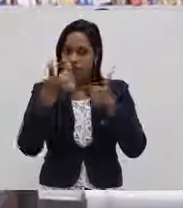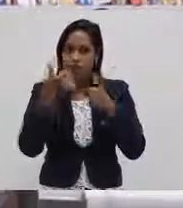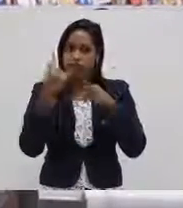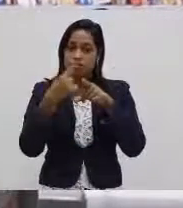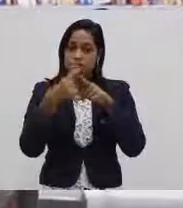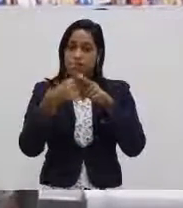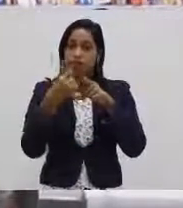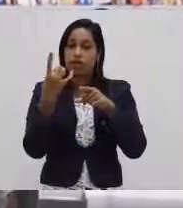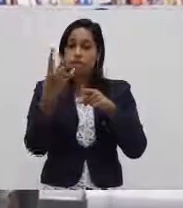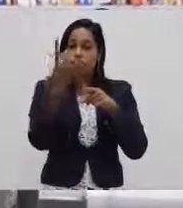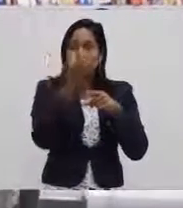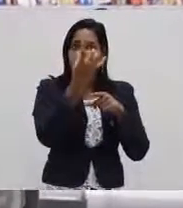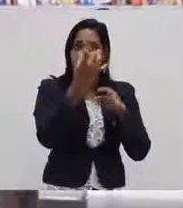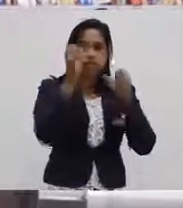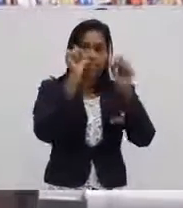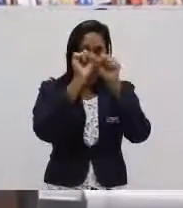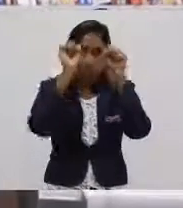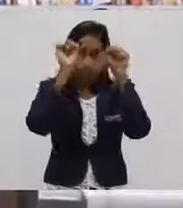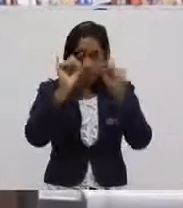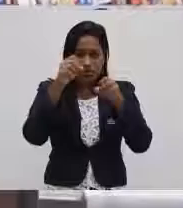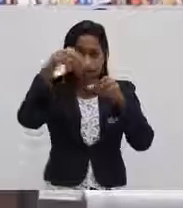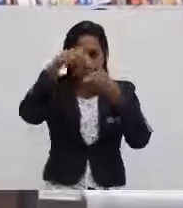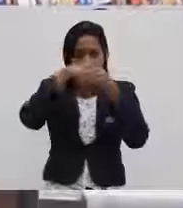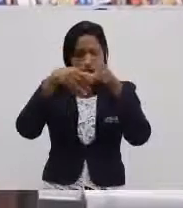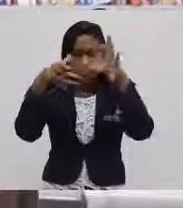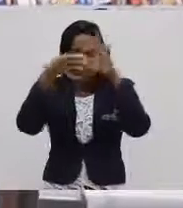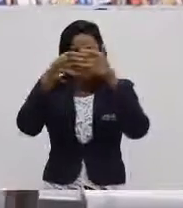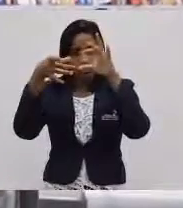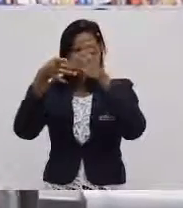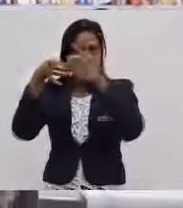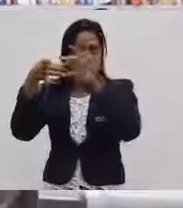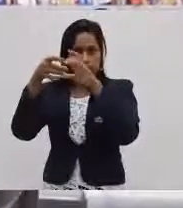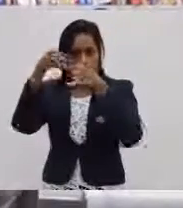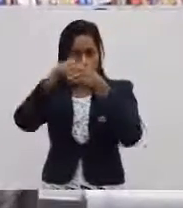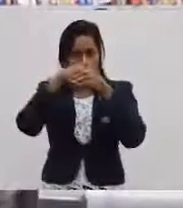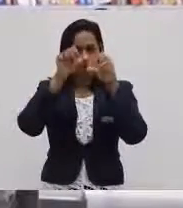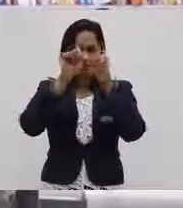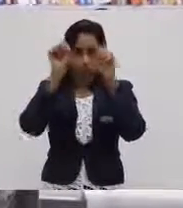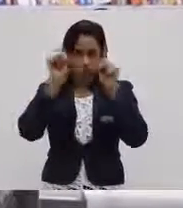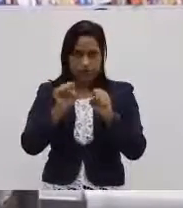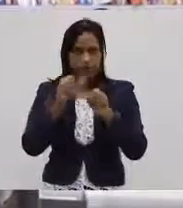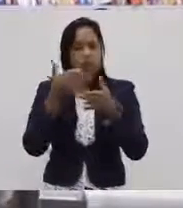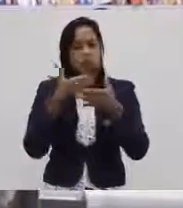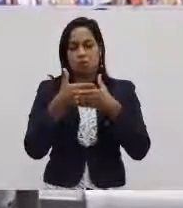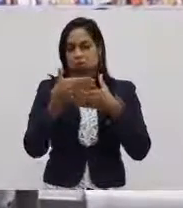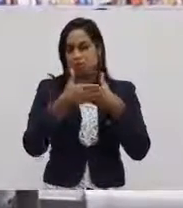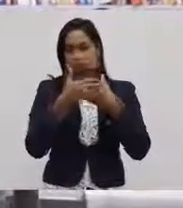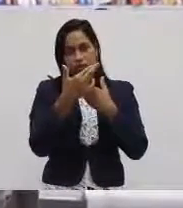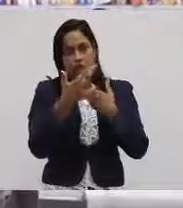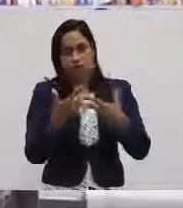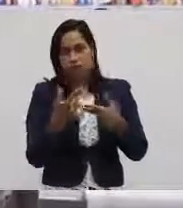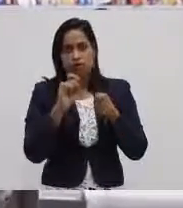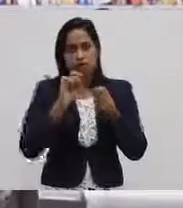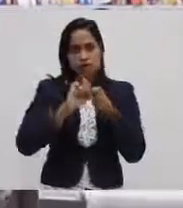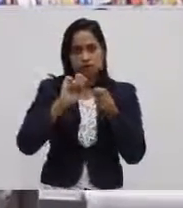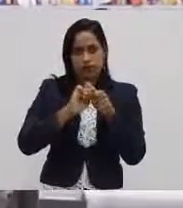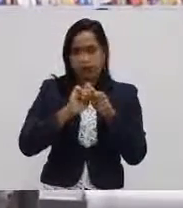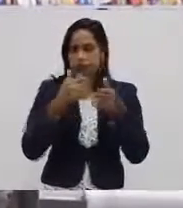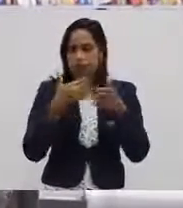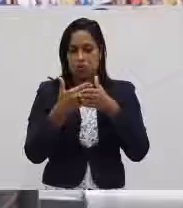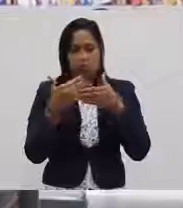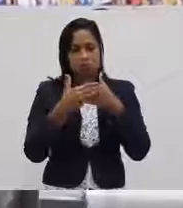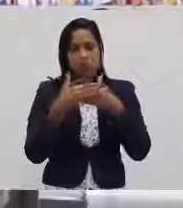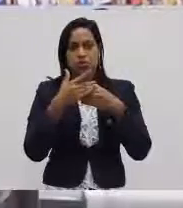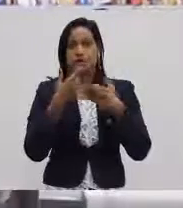essas partes, esses subsistemas são interligados. Então, qualquer coisa que se faz, qualquer ação que se toma em uma dessas